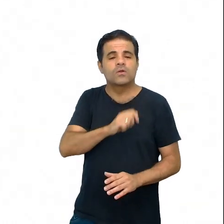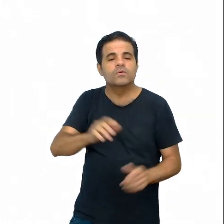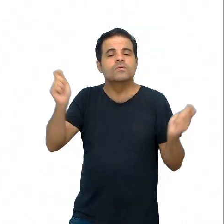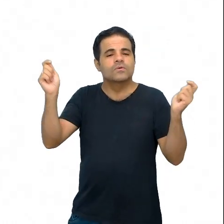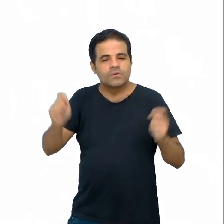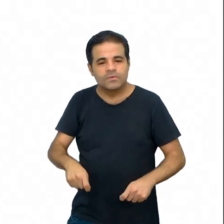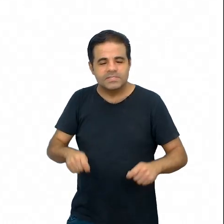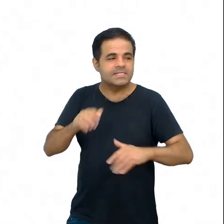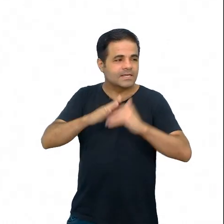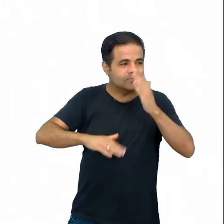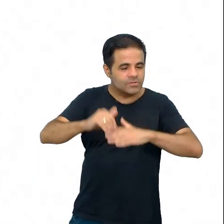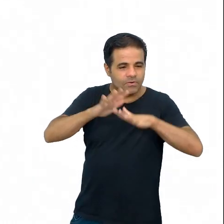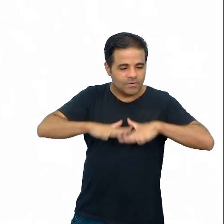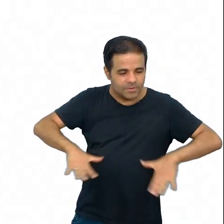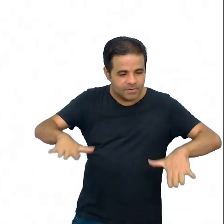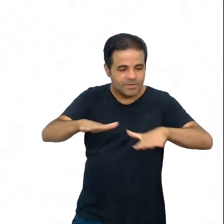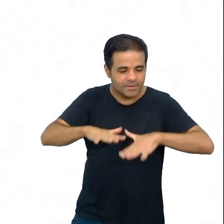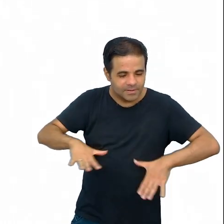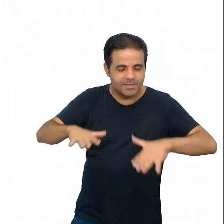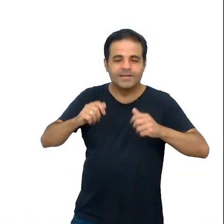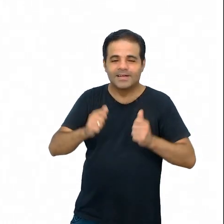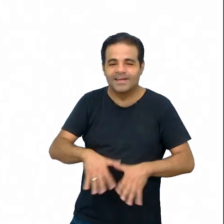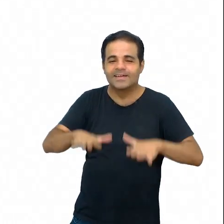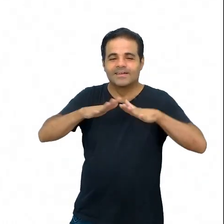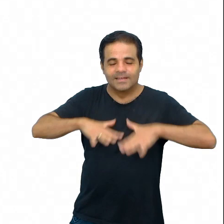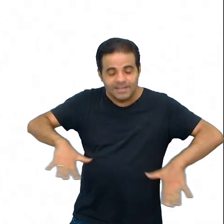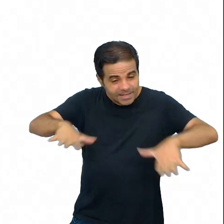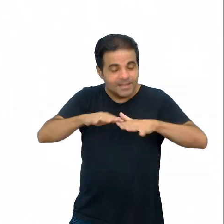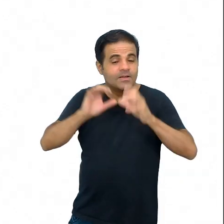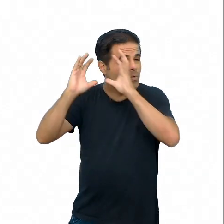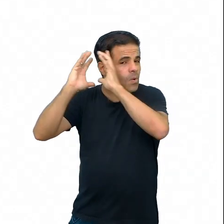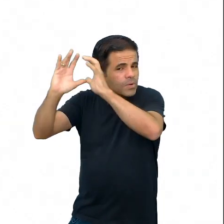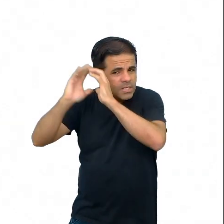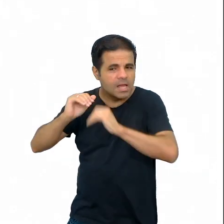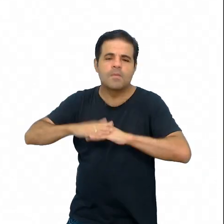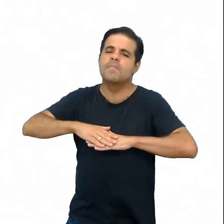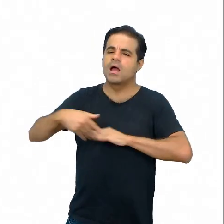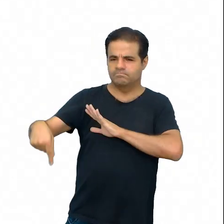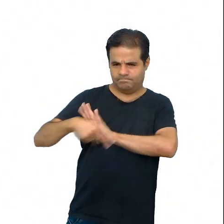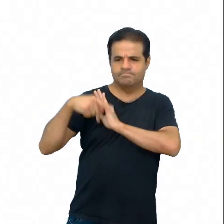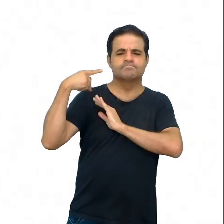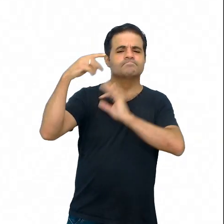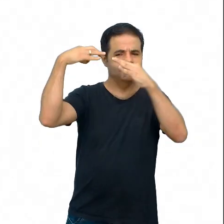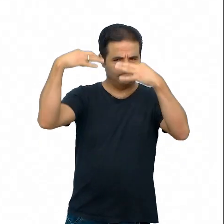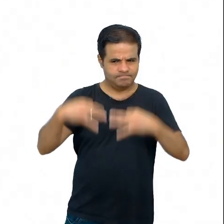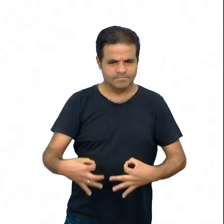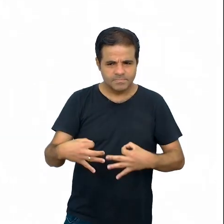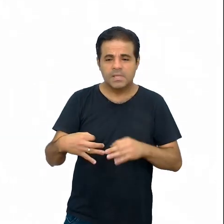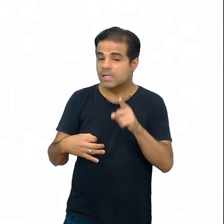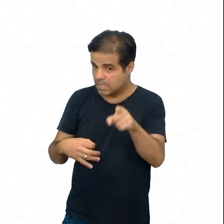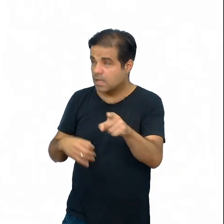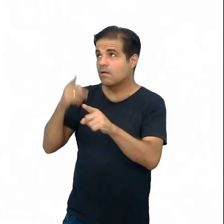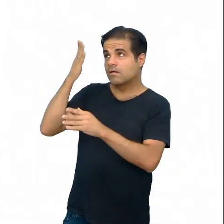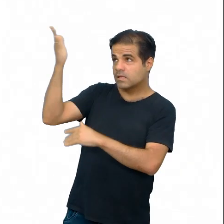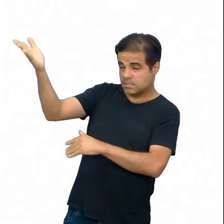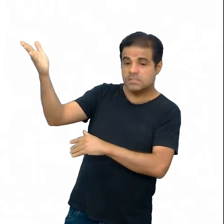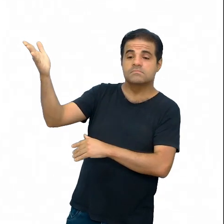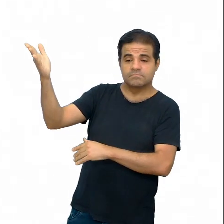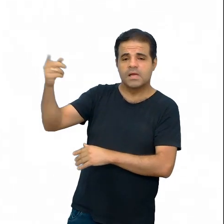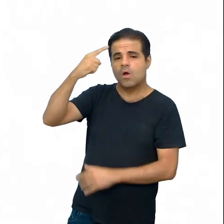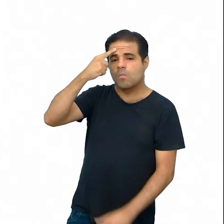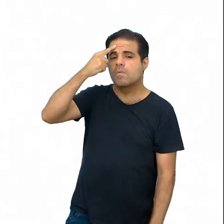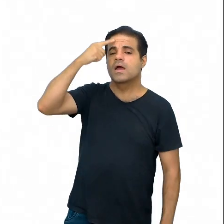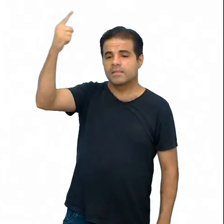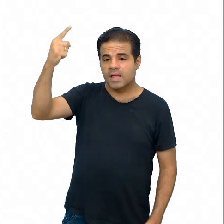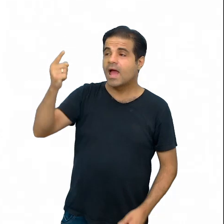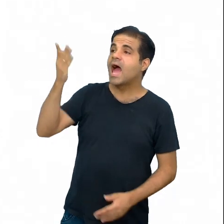possa desenvolver os seus conhecimentos cognitivos com muito mais propriedade, tá bom? Então, este é uma